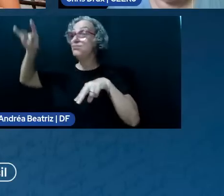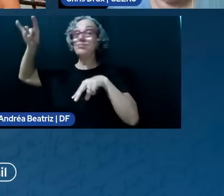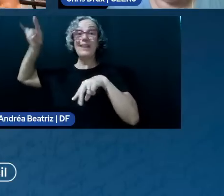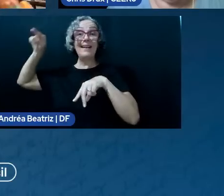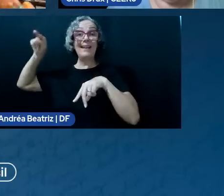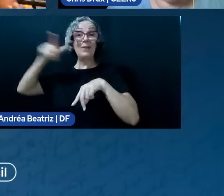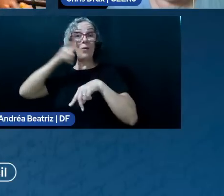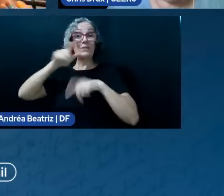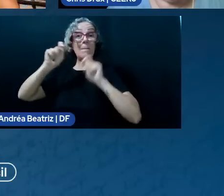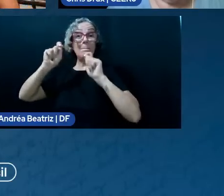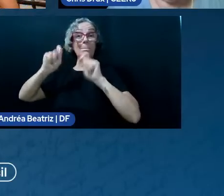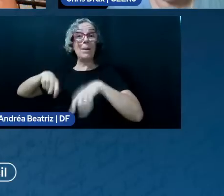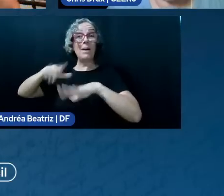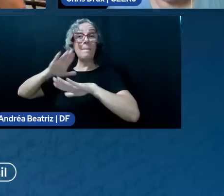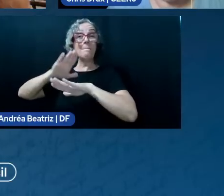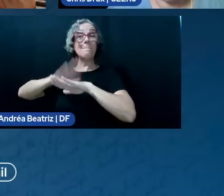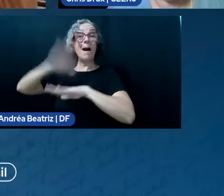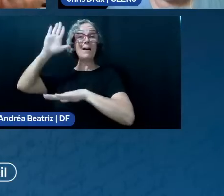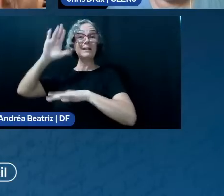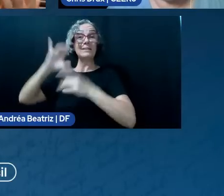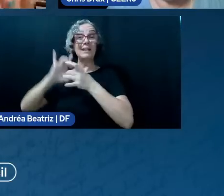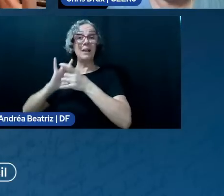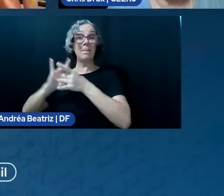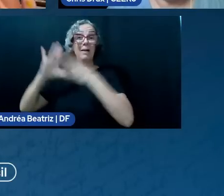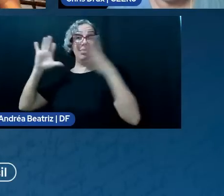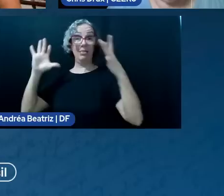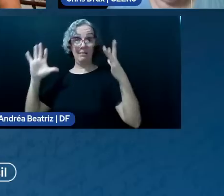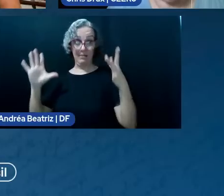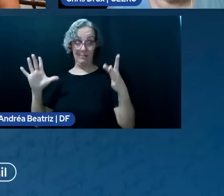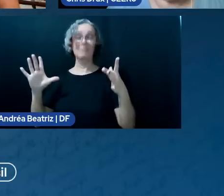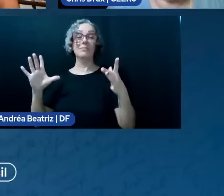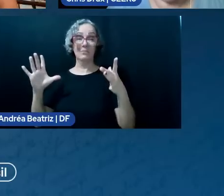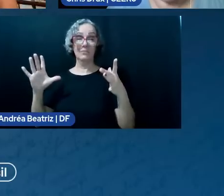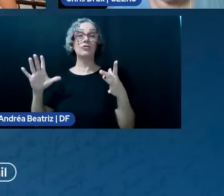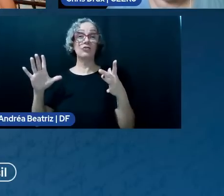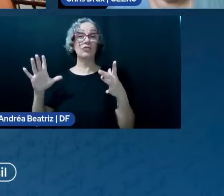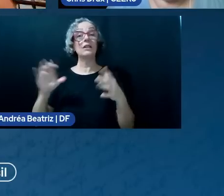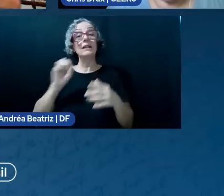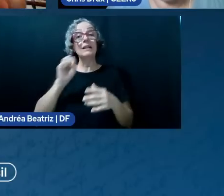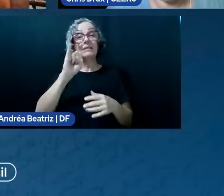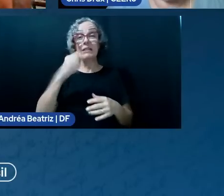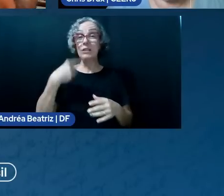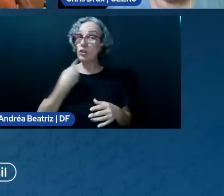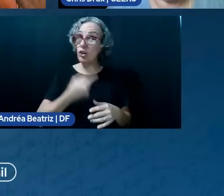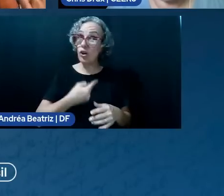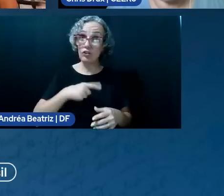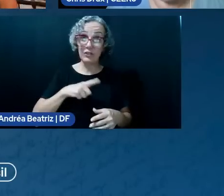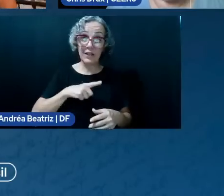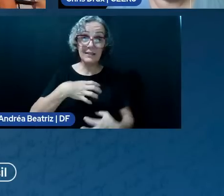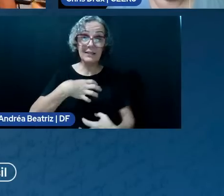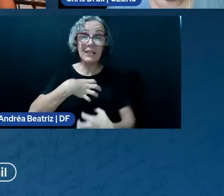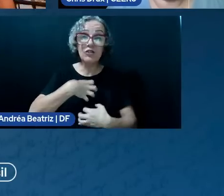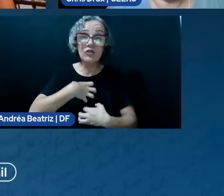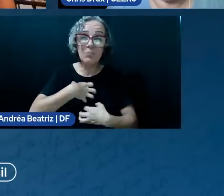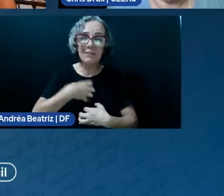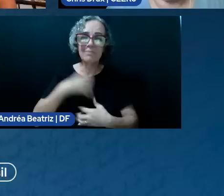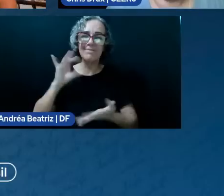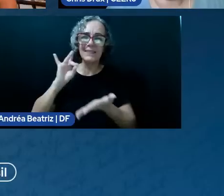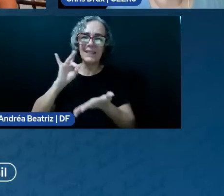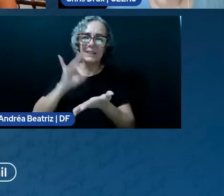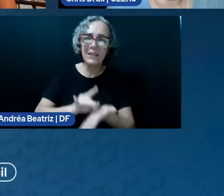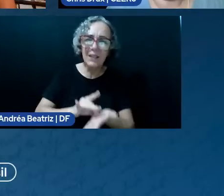nós amamos, que nós temos afinidades sinceras, continuam a nos amar no